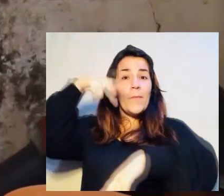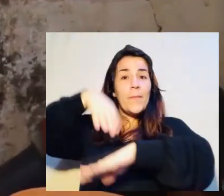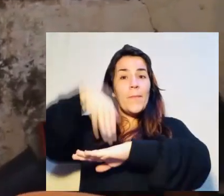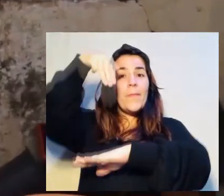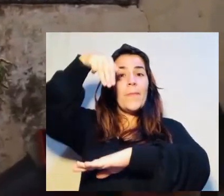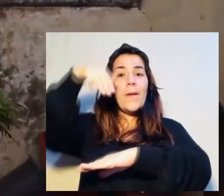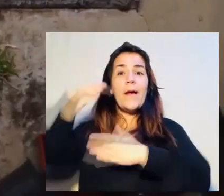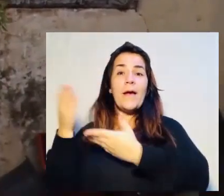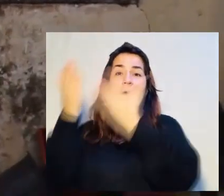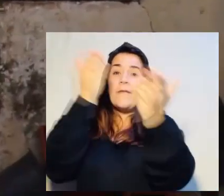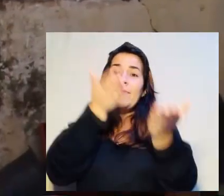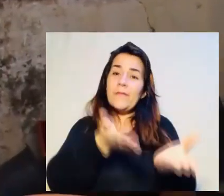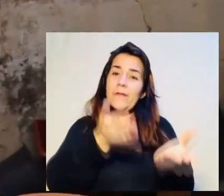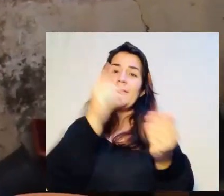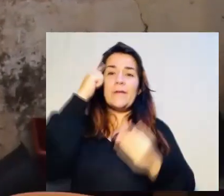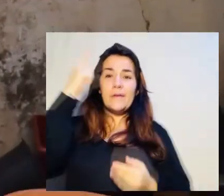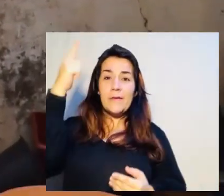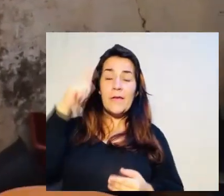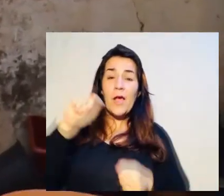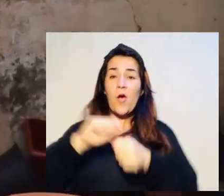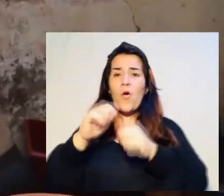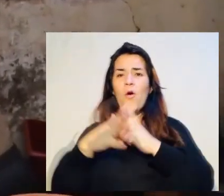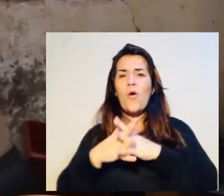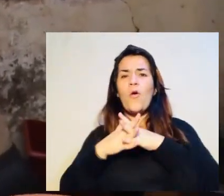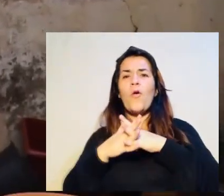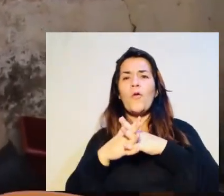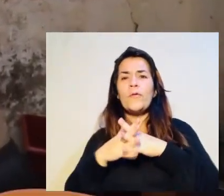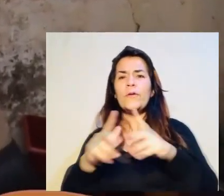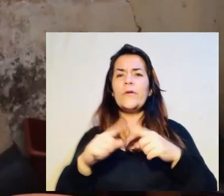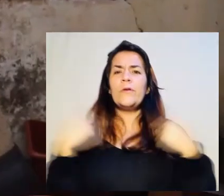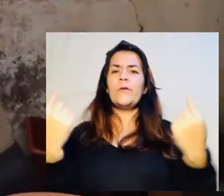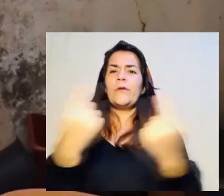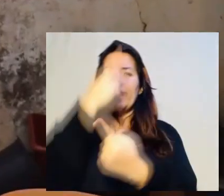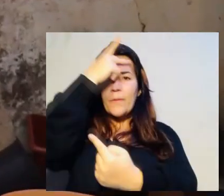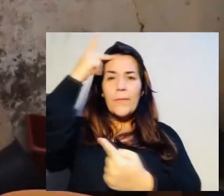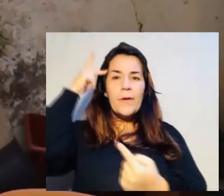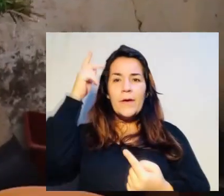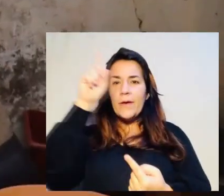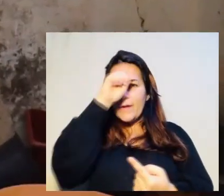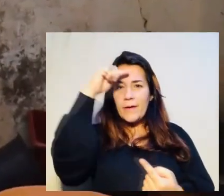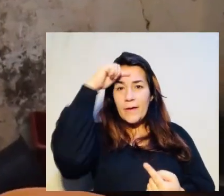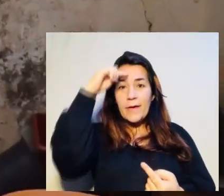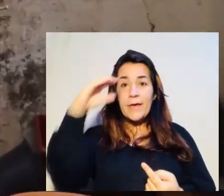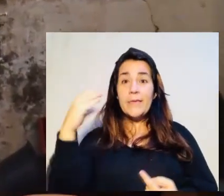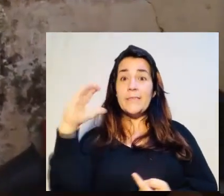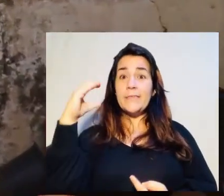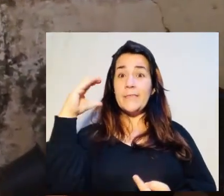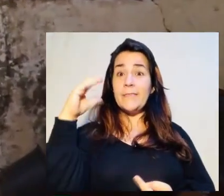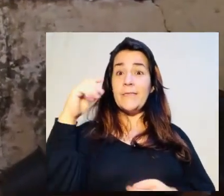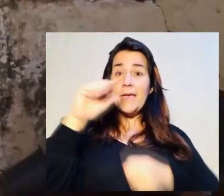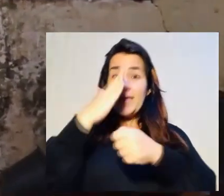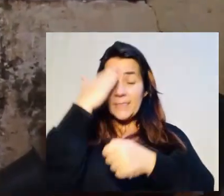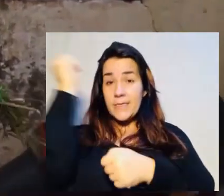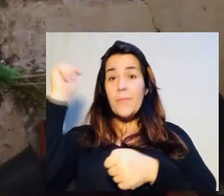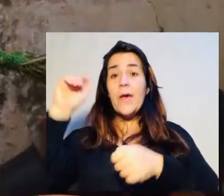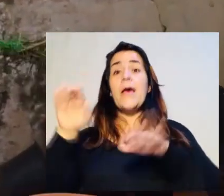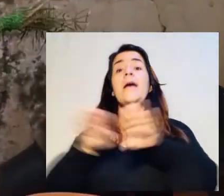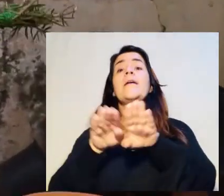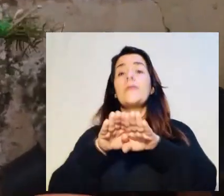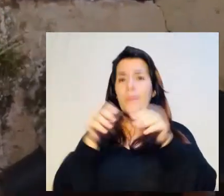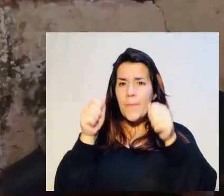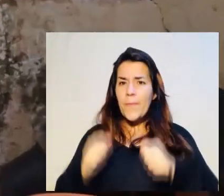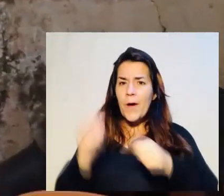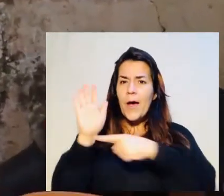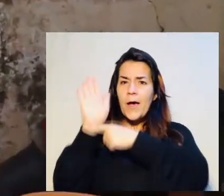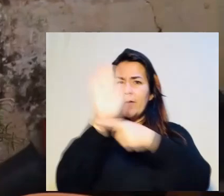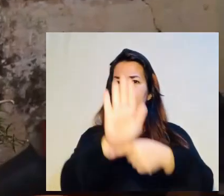outros mestres para ali dentro. E sem entrar em conflito com essa gente toda farmacêutica, com essa gente toda da ciência, saber